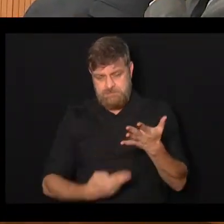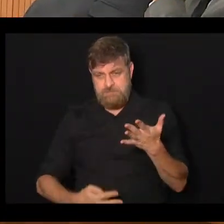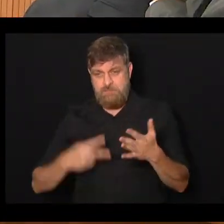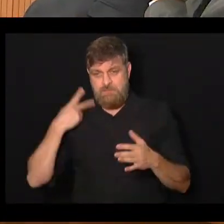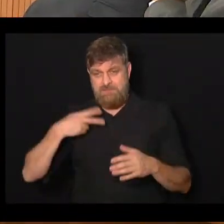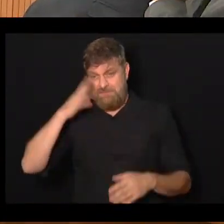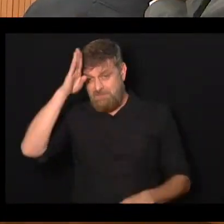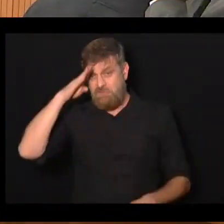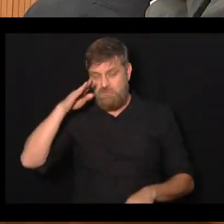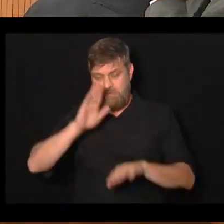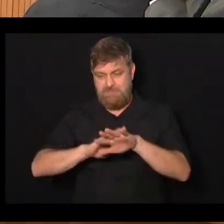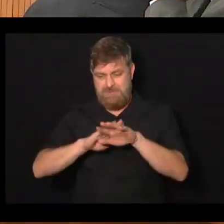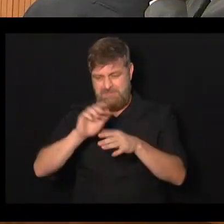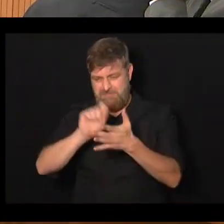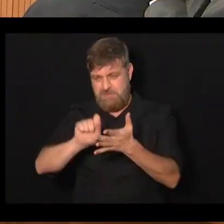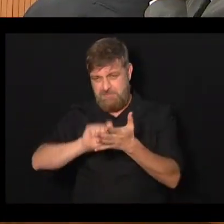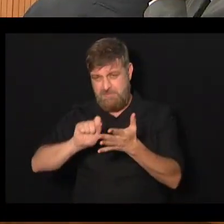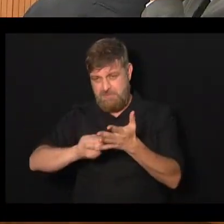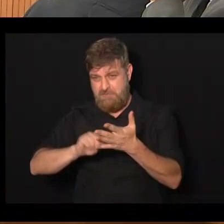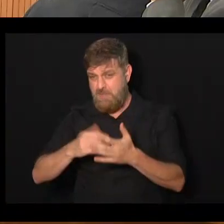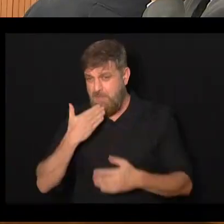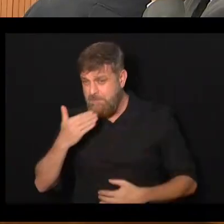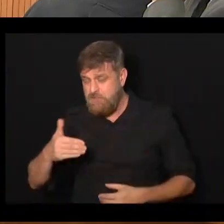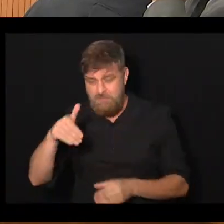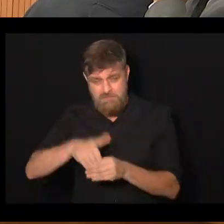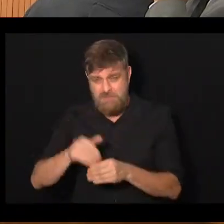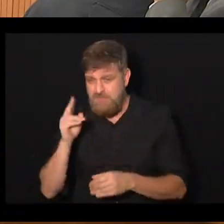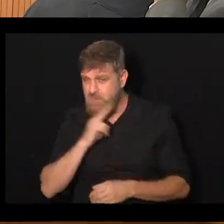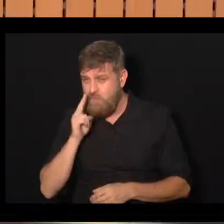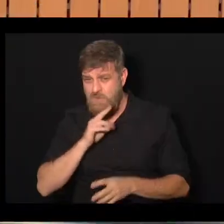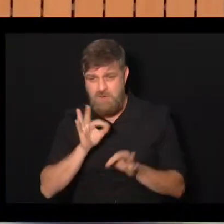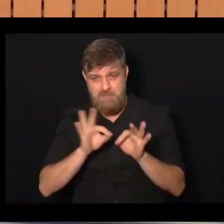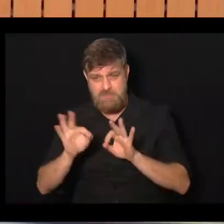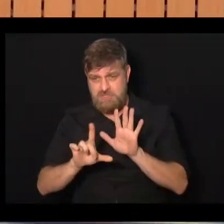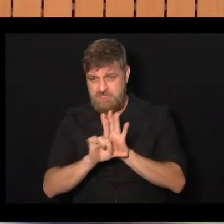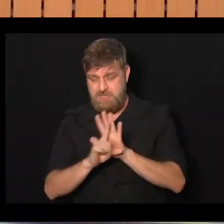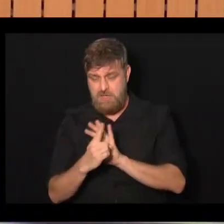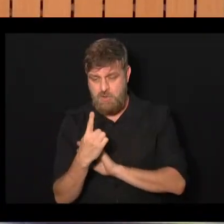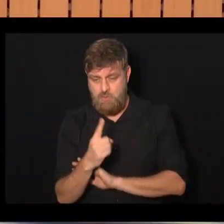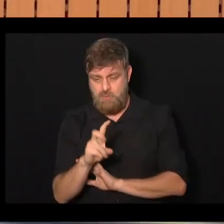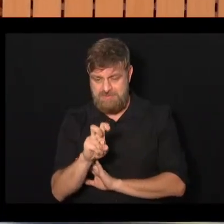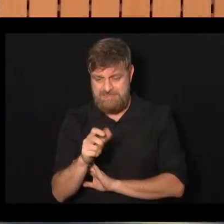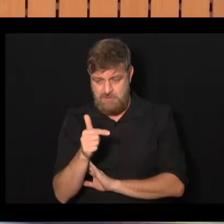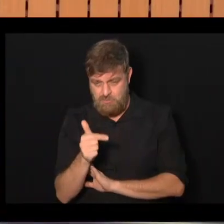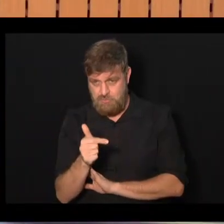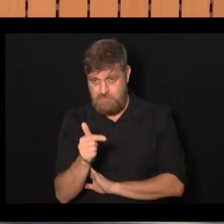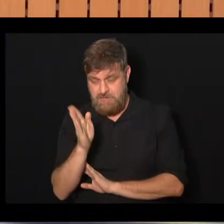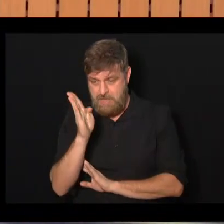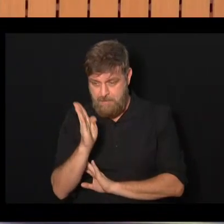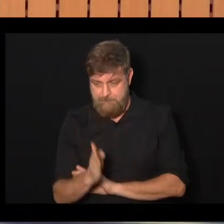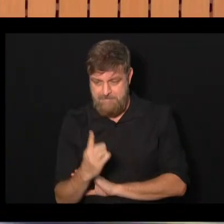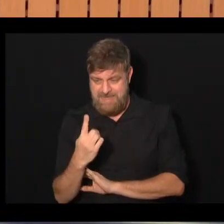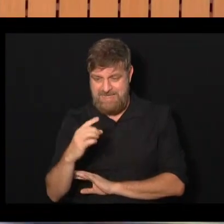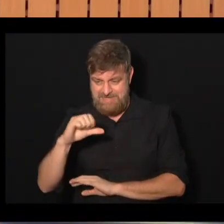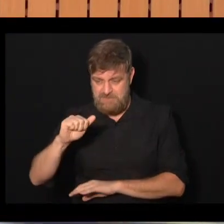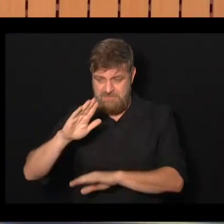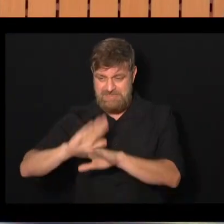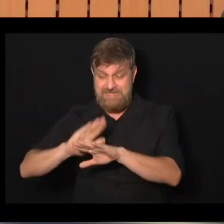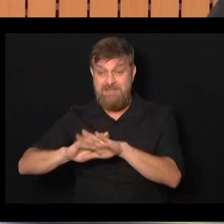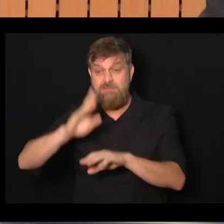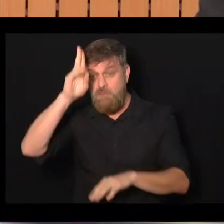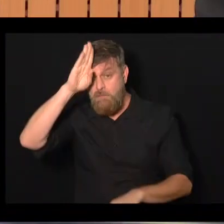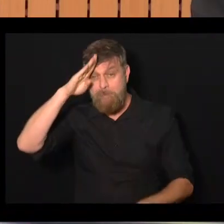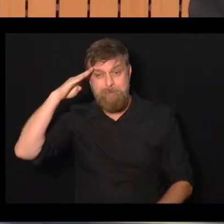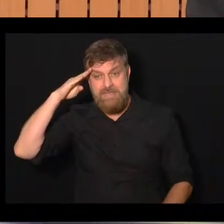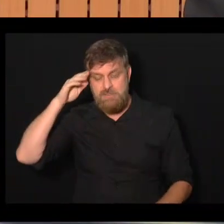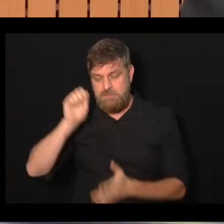senhor Pedro Tourinho, requerendo a tramitação em regime de urgência do projeto de lei 15219, processo 230216 de sua autoria,